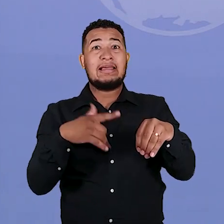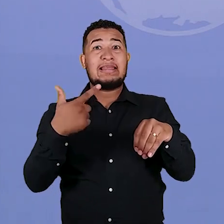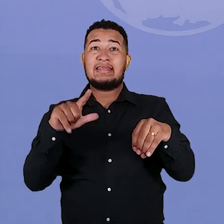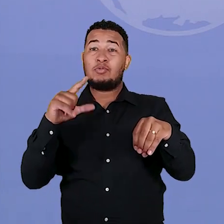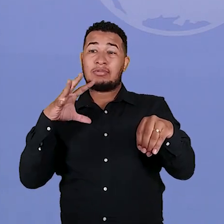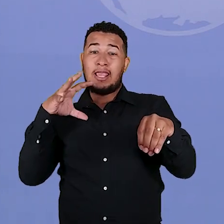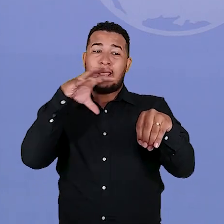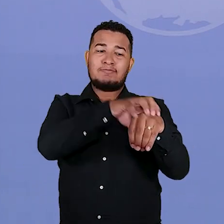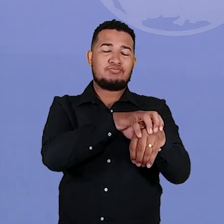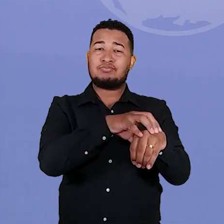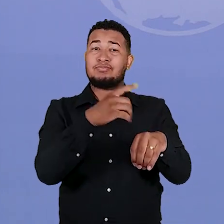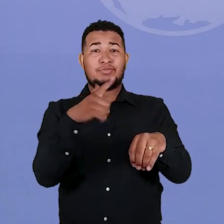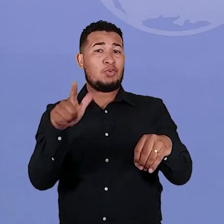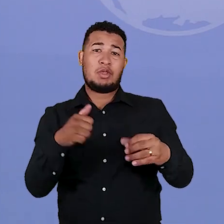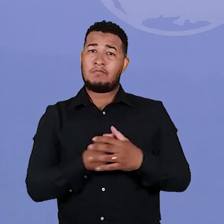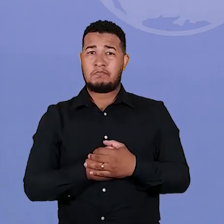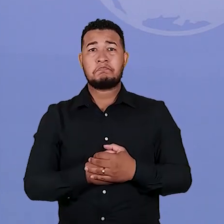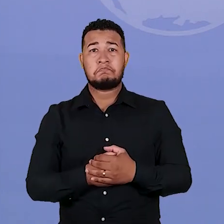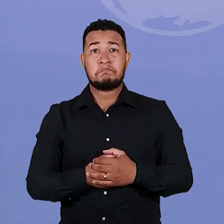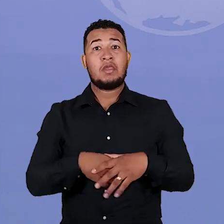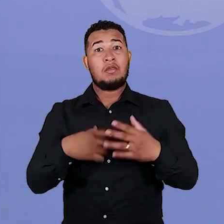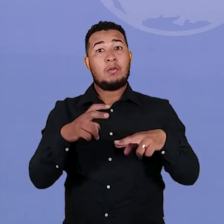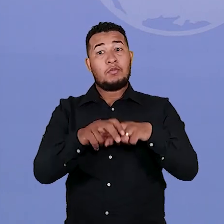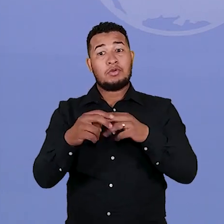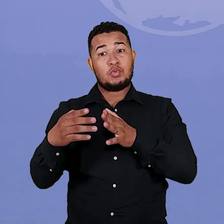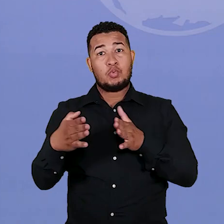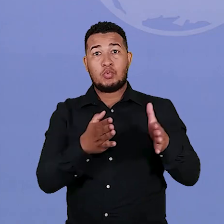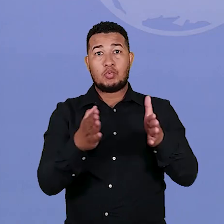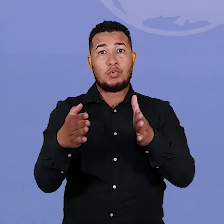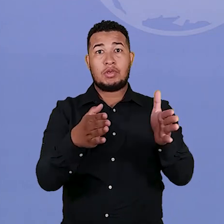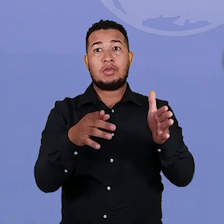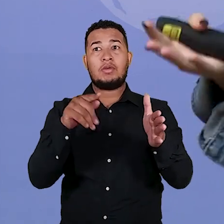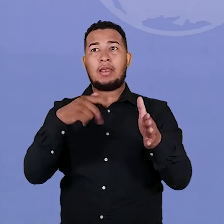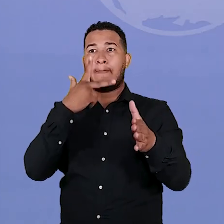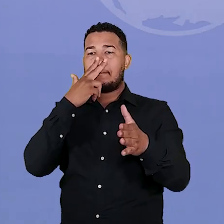tem um predador. Então, nos rios, ele acaba